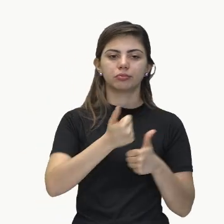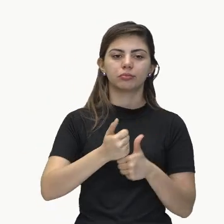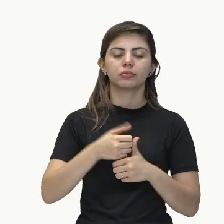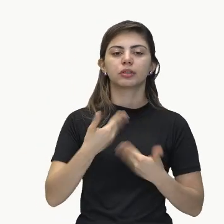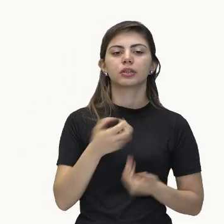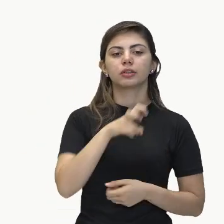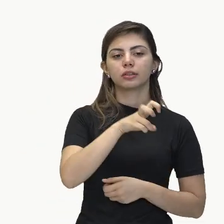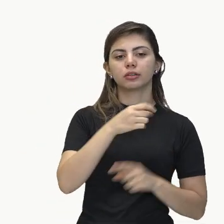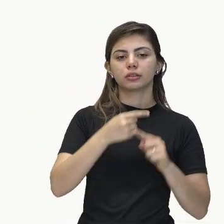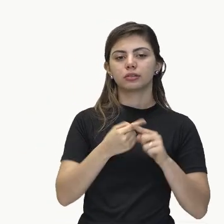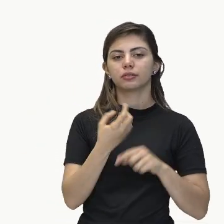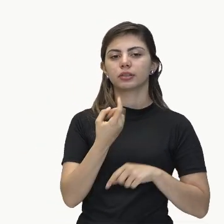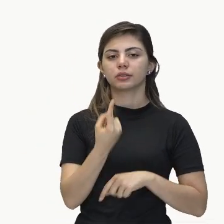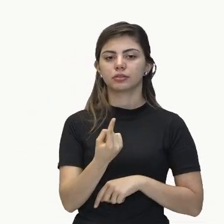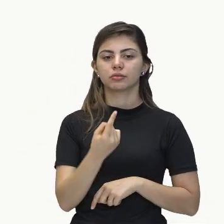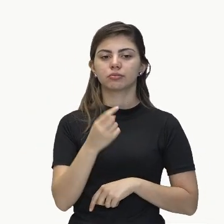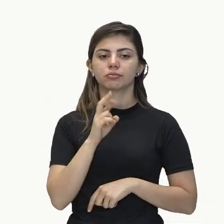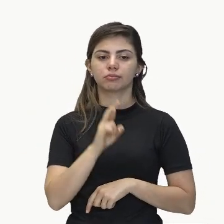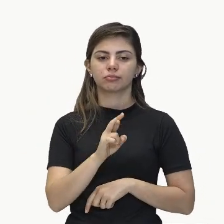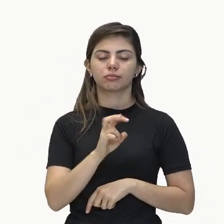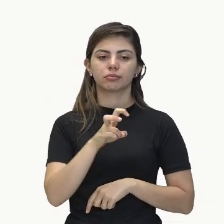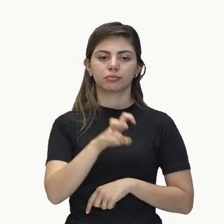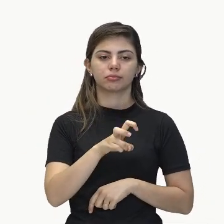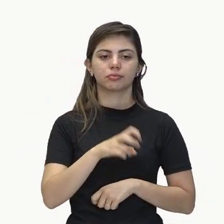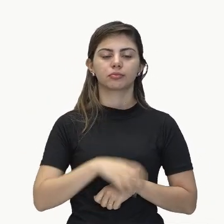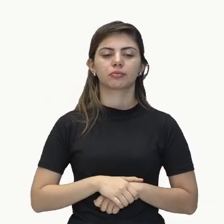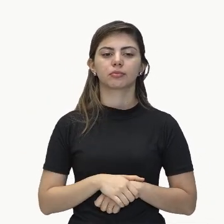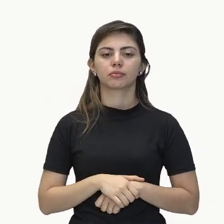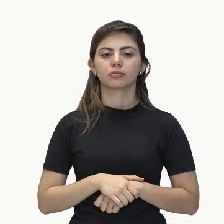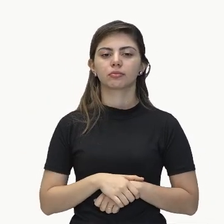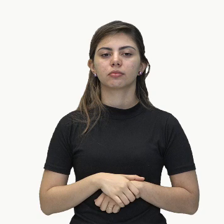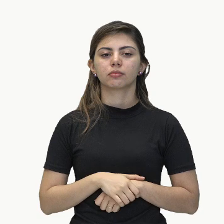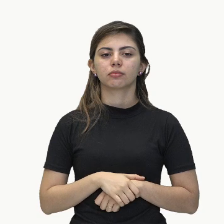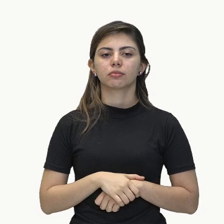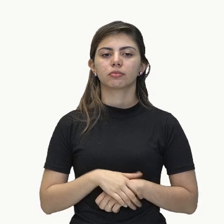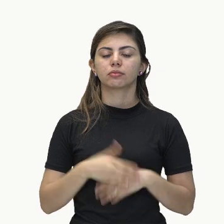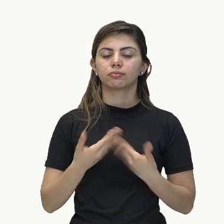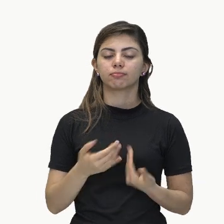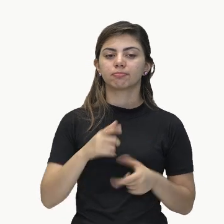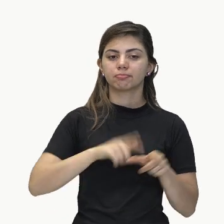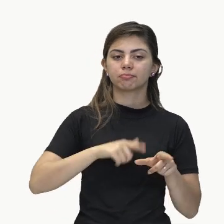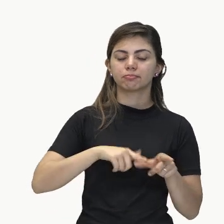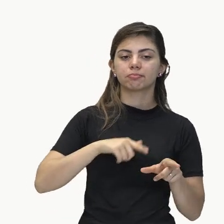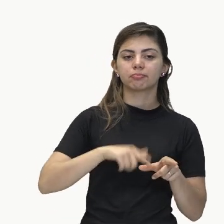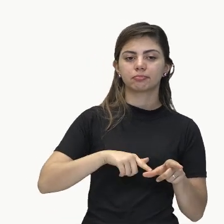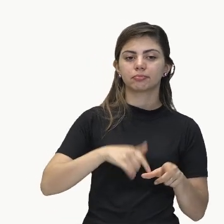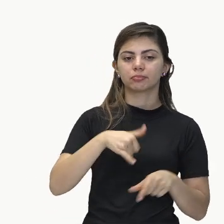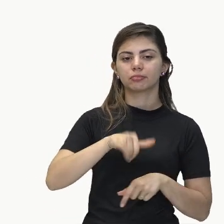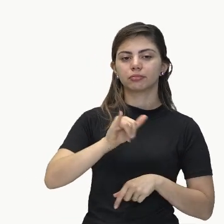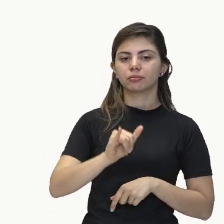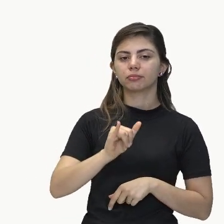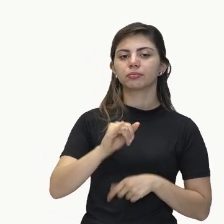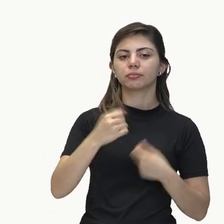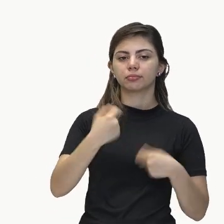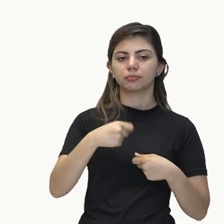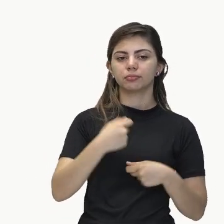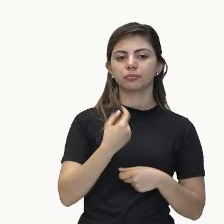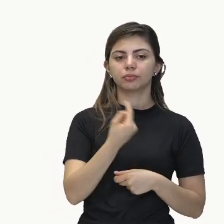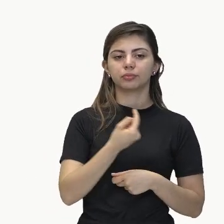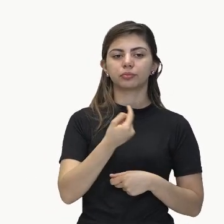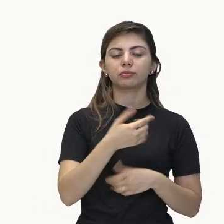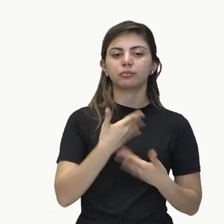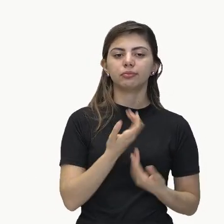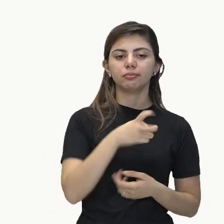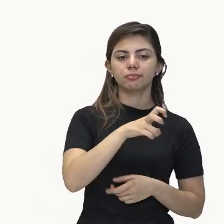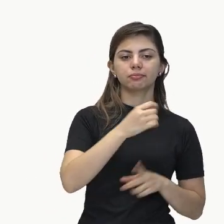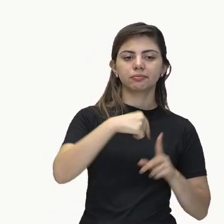1, 5. Primeiro passo para deixar minha letra sozinha, que aqui é meu y. O 5 está positivo, eu vou